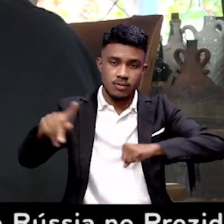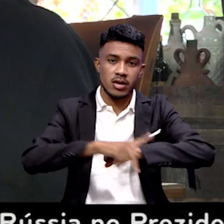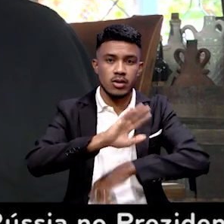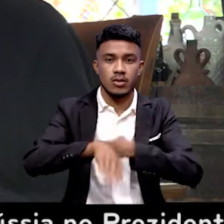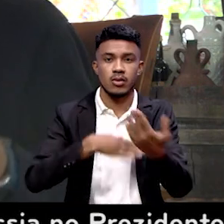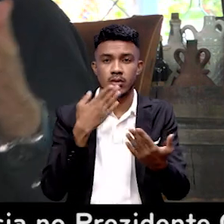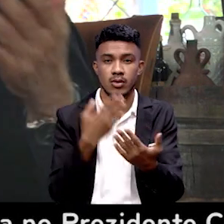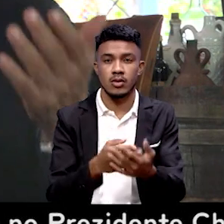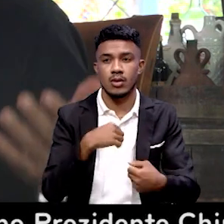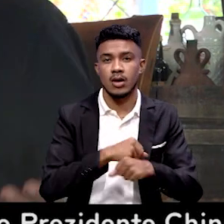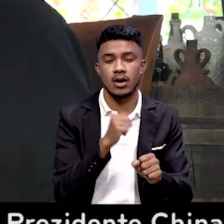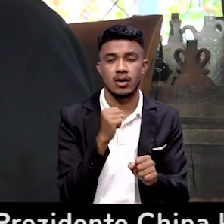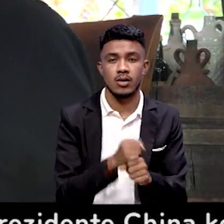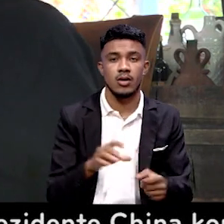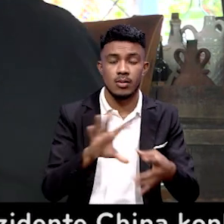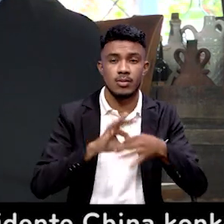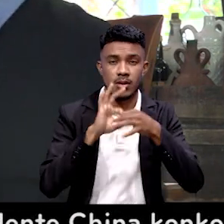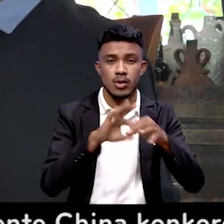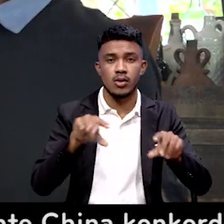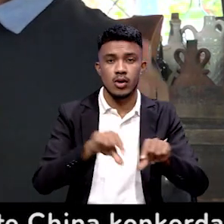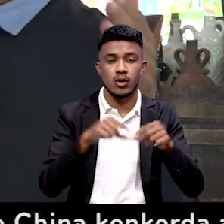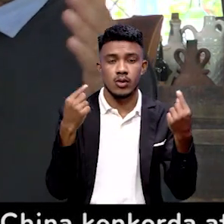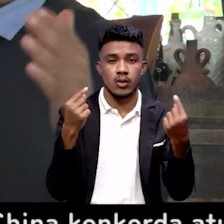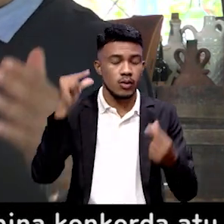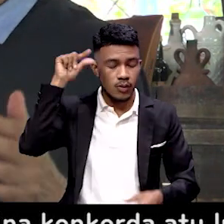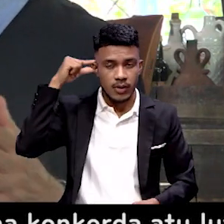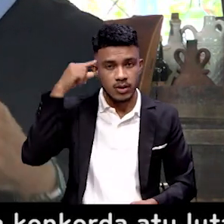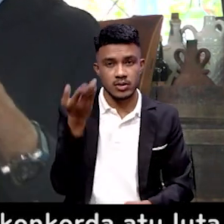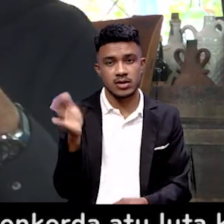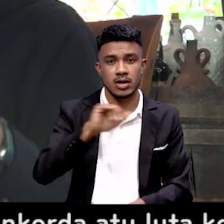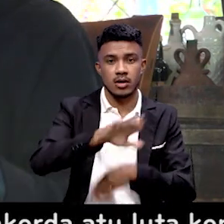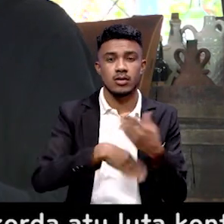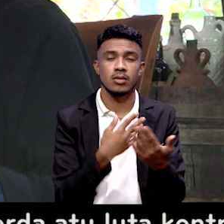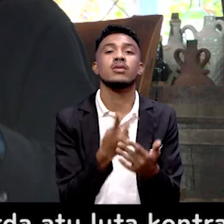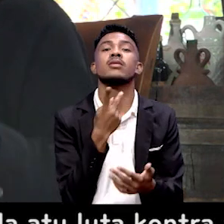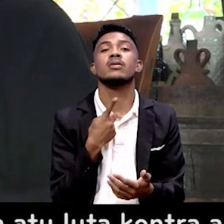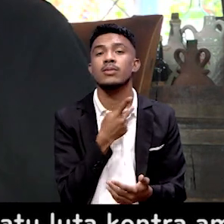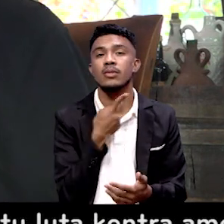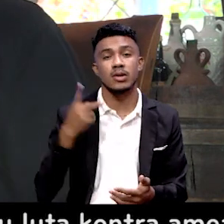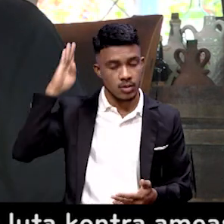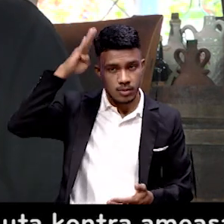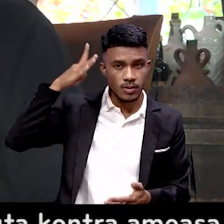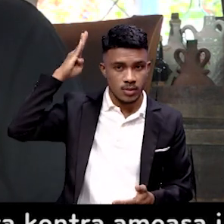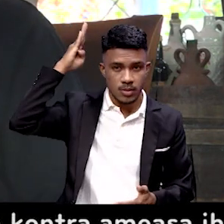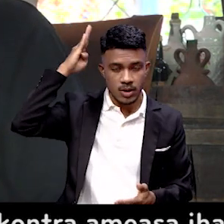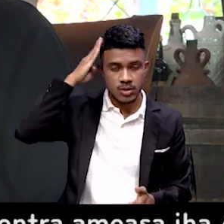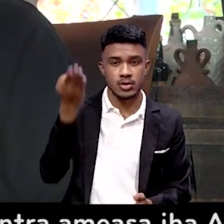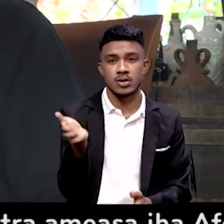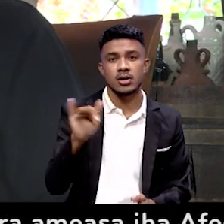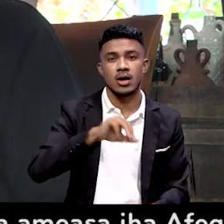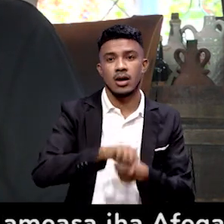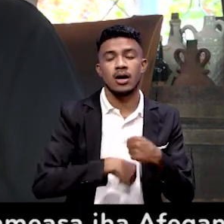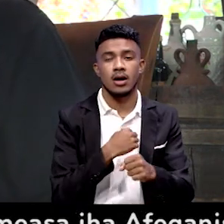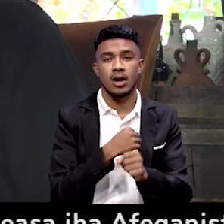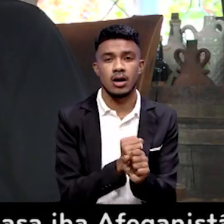tutto, il membro del governo si era tutto. Ambo arcebispo metropolitano di